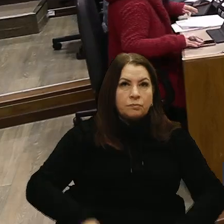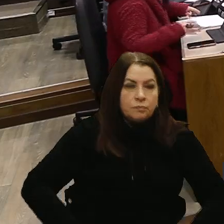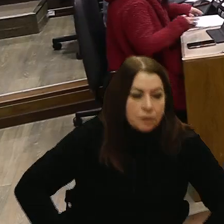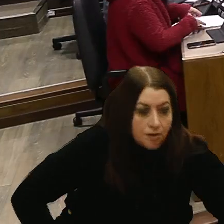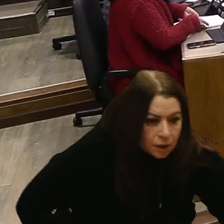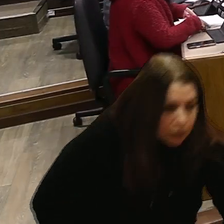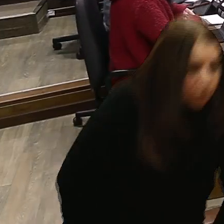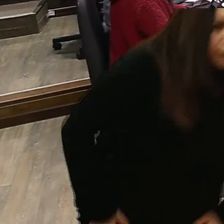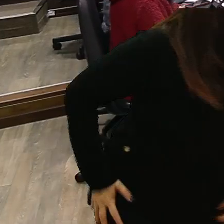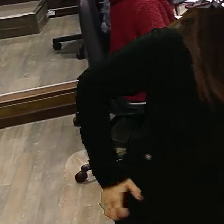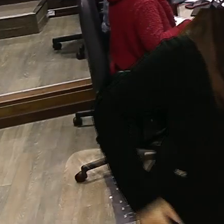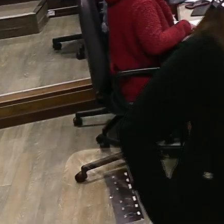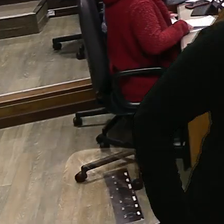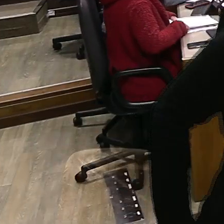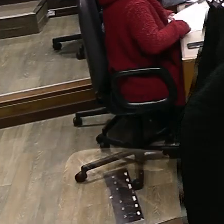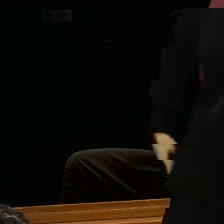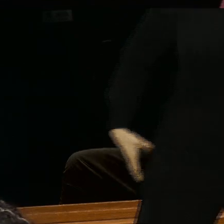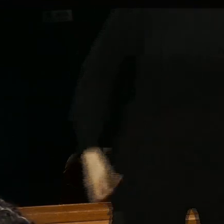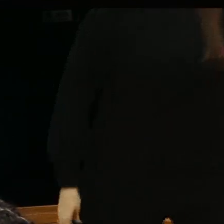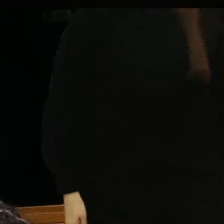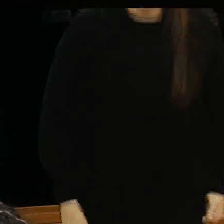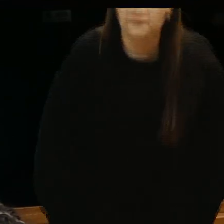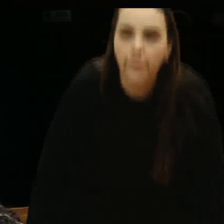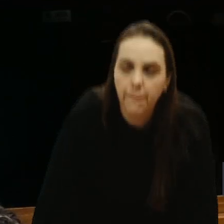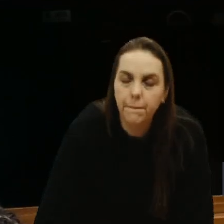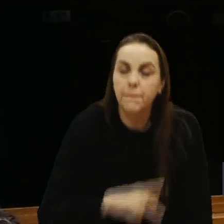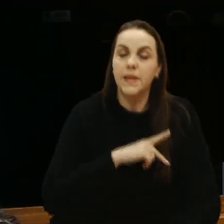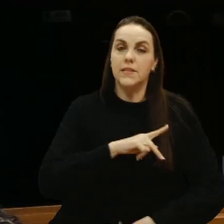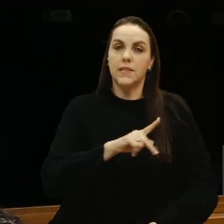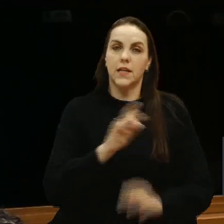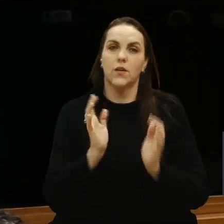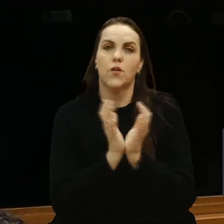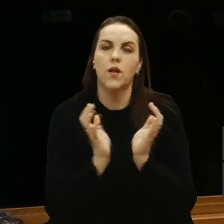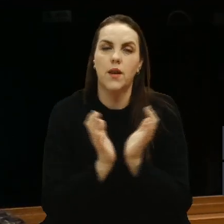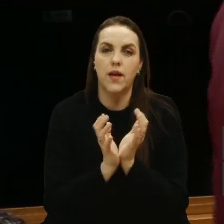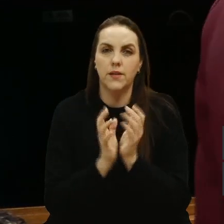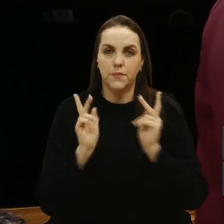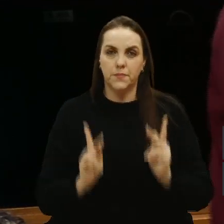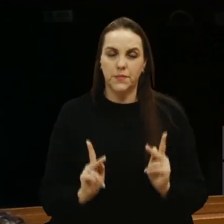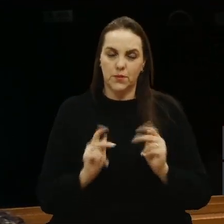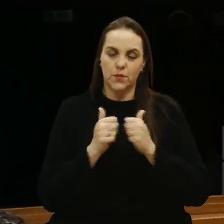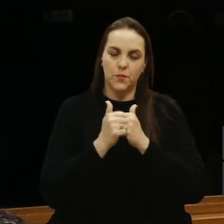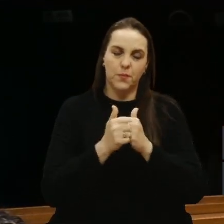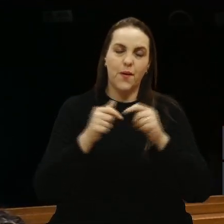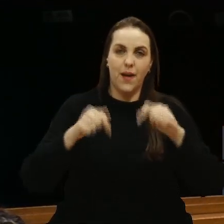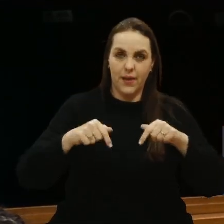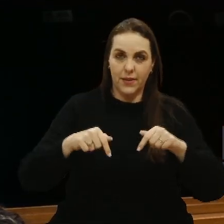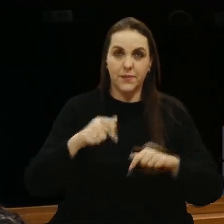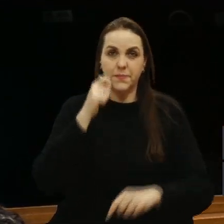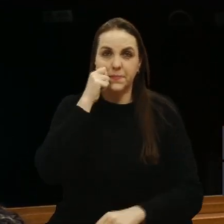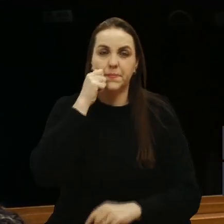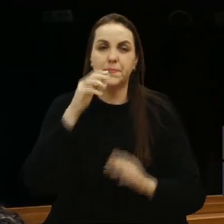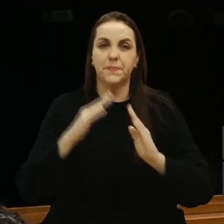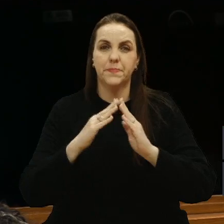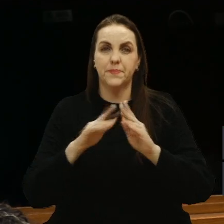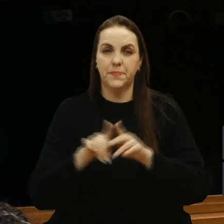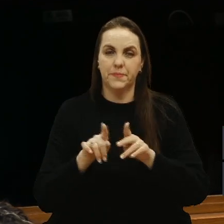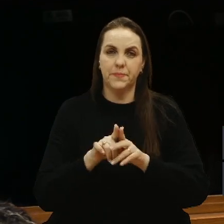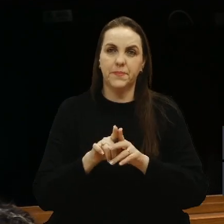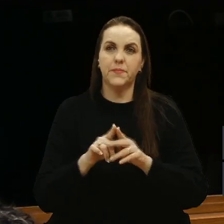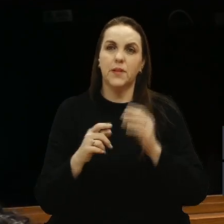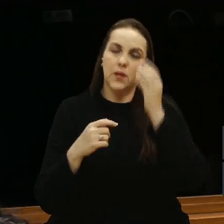Senhor presidente, nobres colegas, as pessoas que nos acompanham daqui de casa, não poderia deixar de me pronunciar nesse